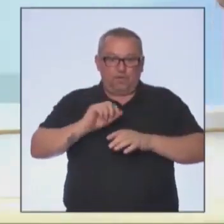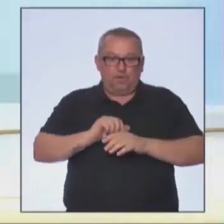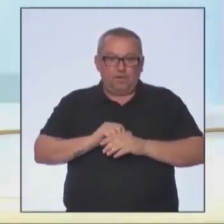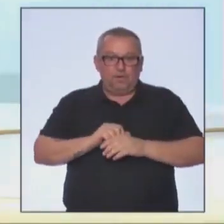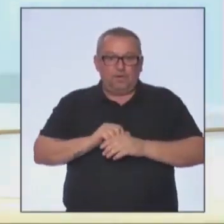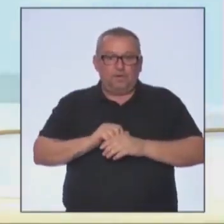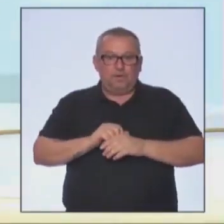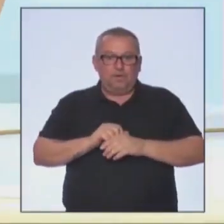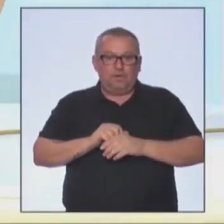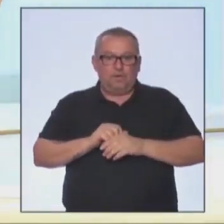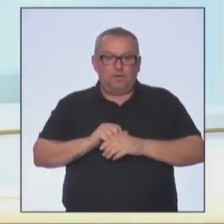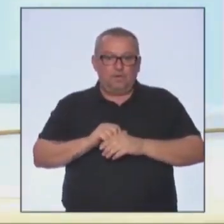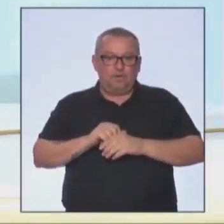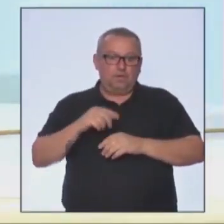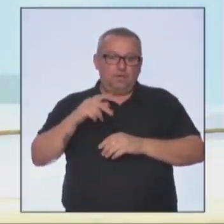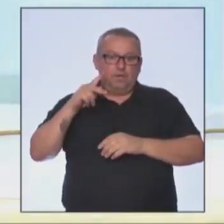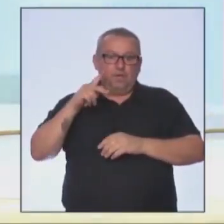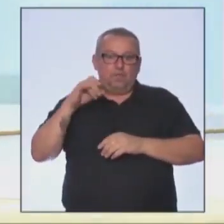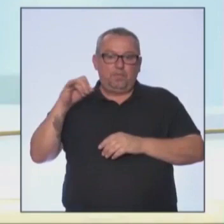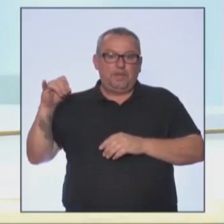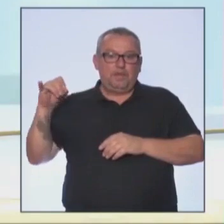ela.